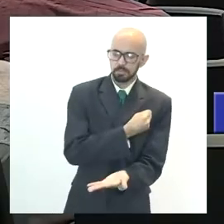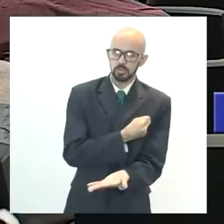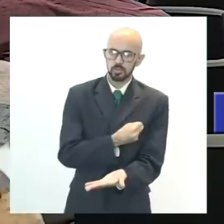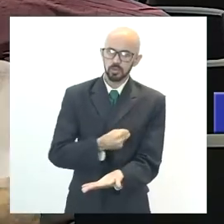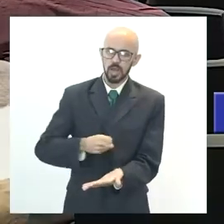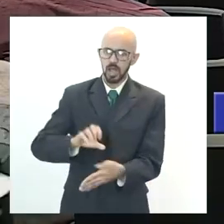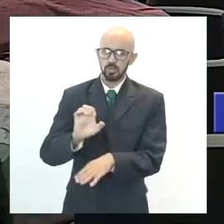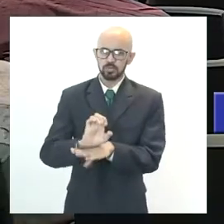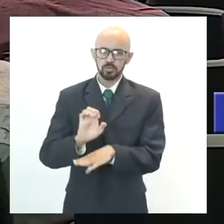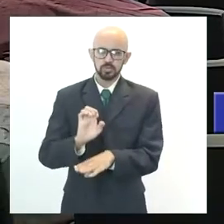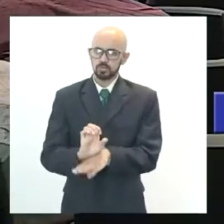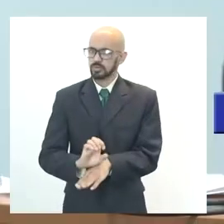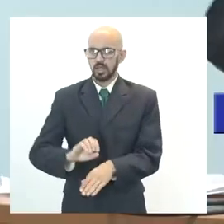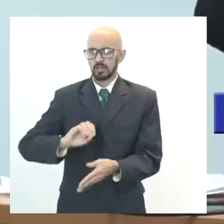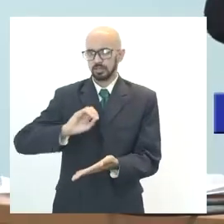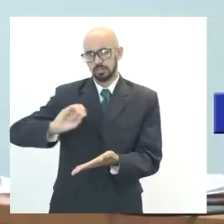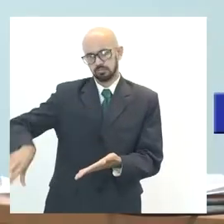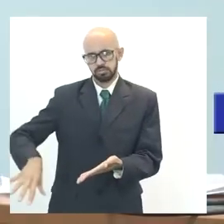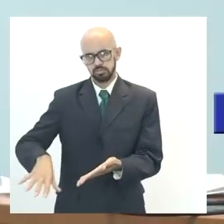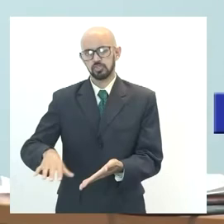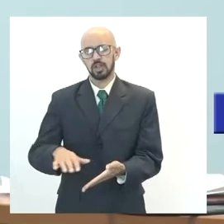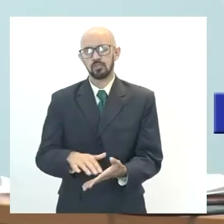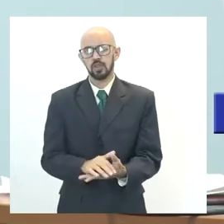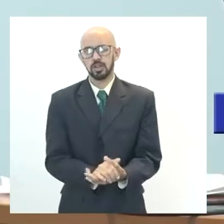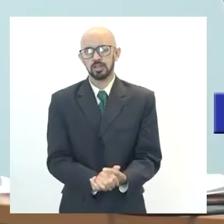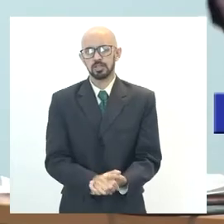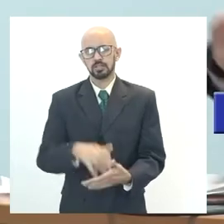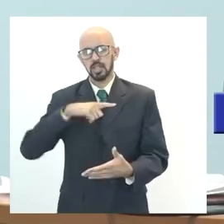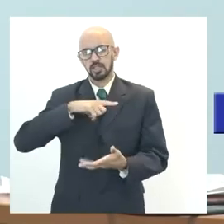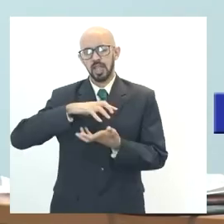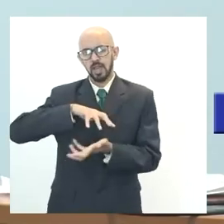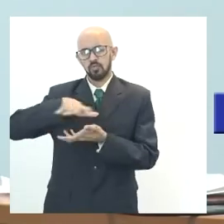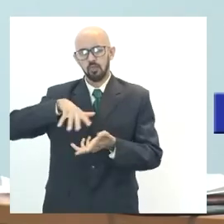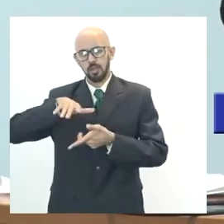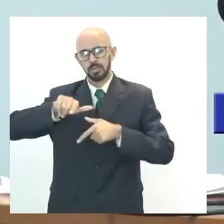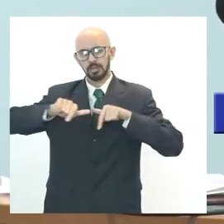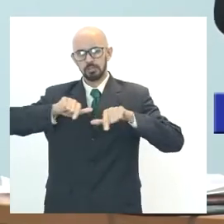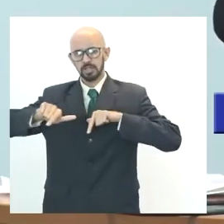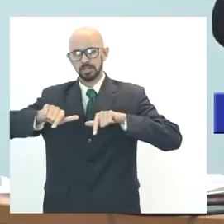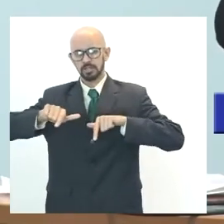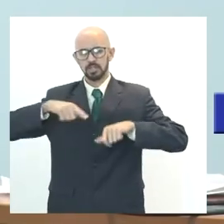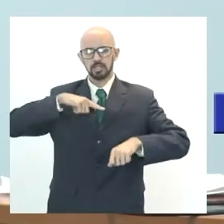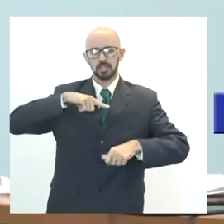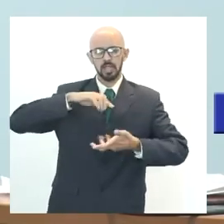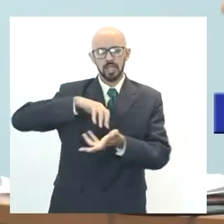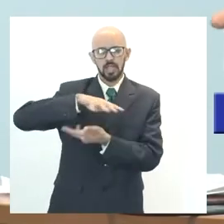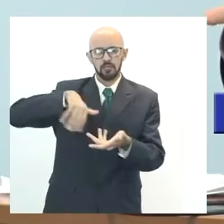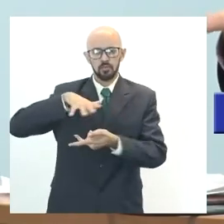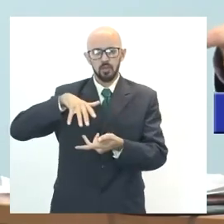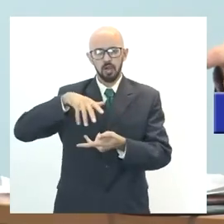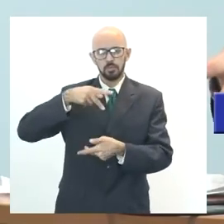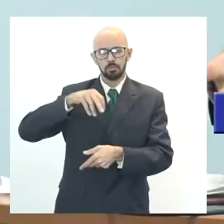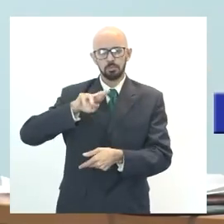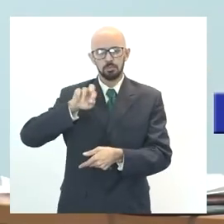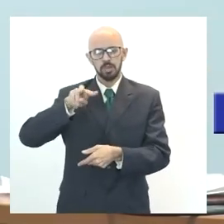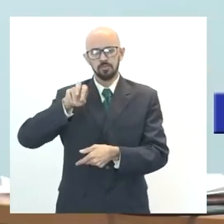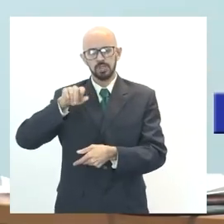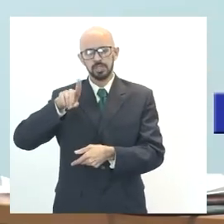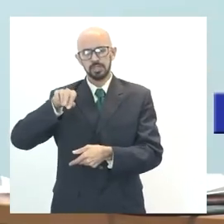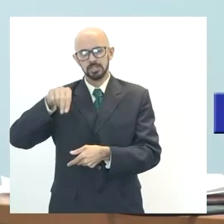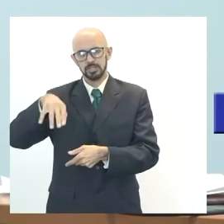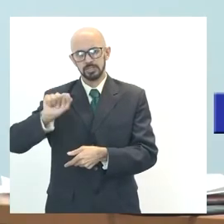isso é que está em jogo Você tem a reforma trabalhista para tirar direitos trabalhistas você tem a reforma previdência para tirar direito